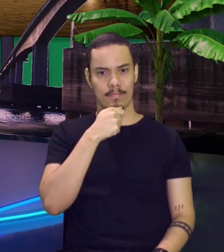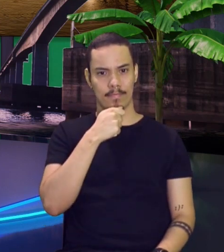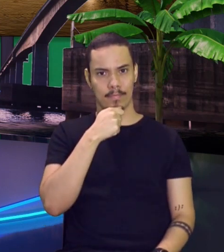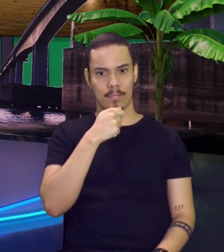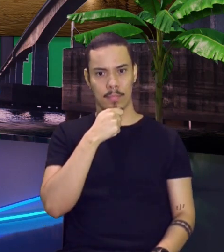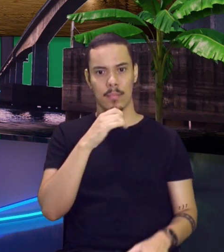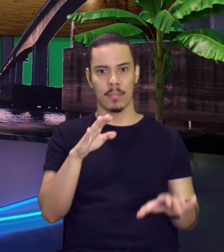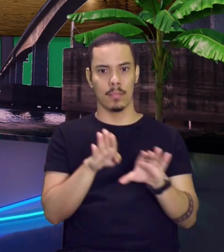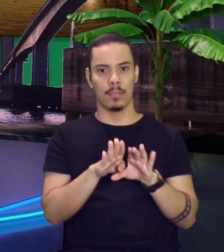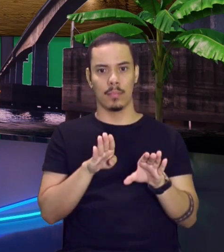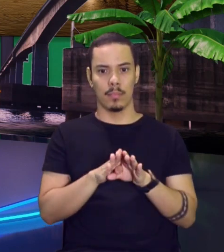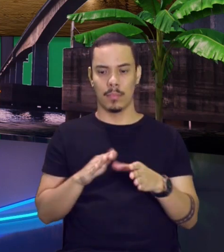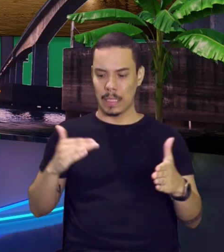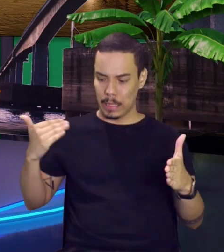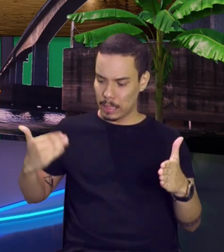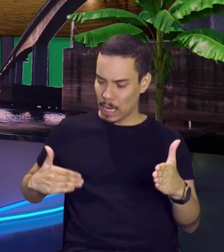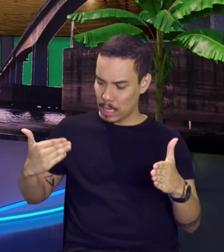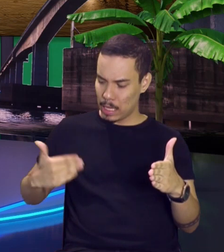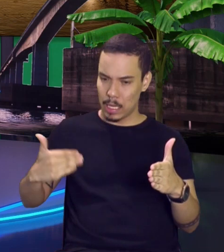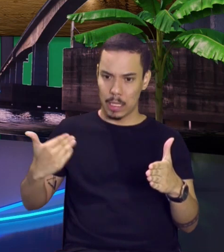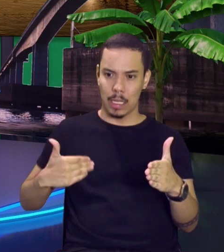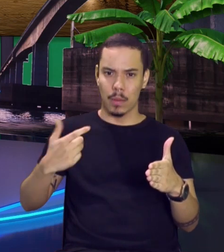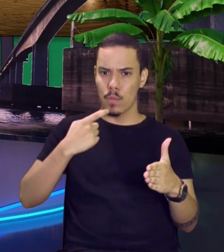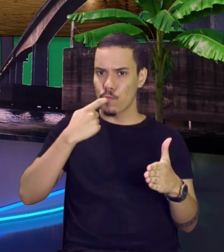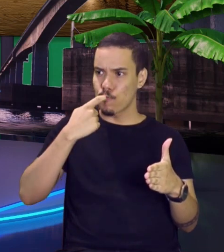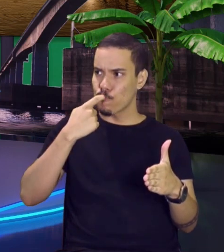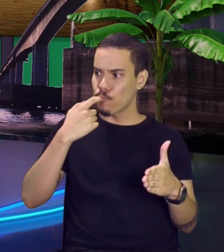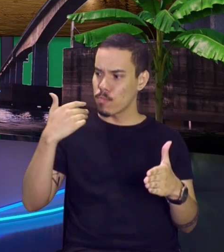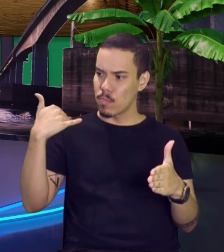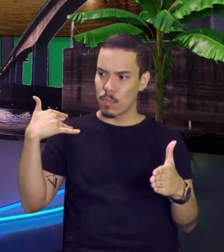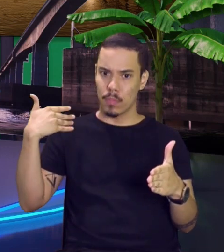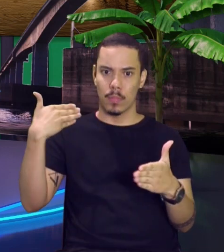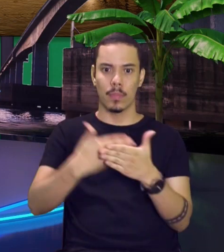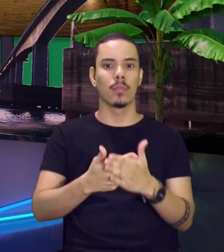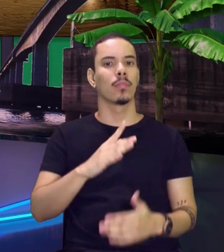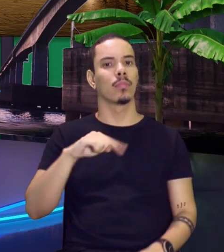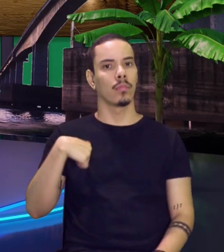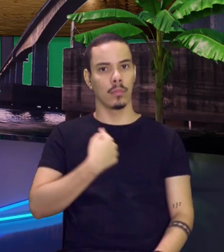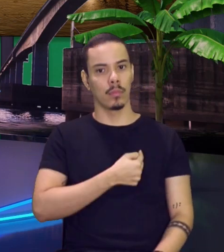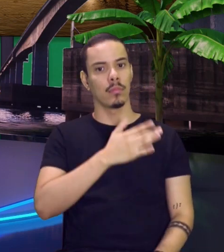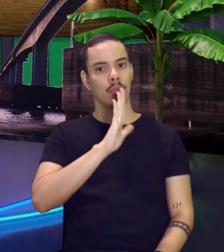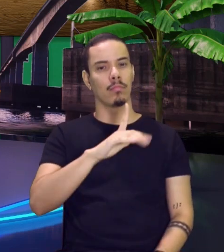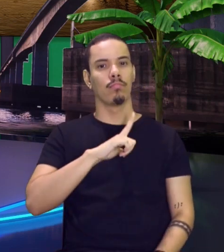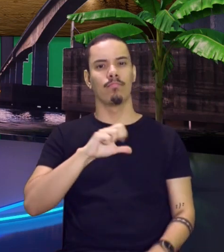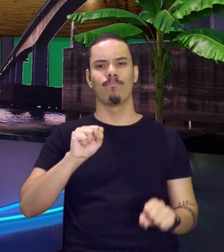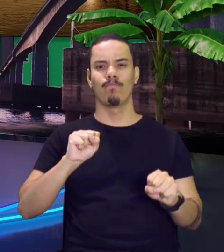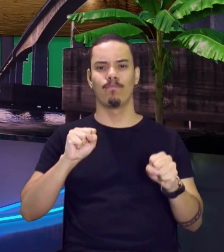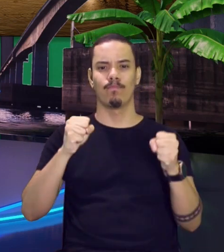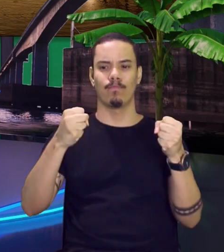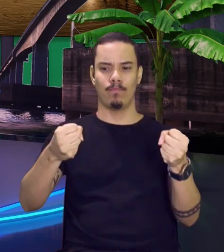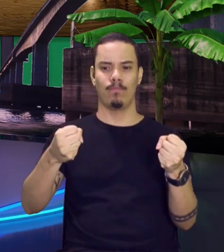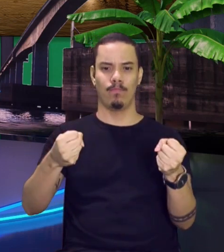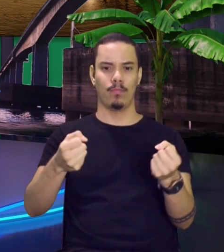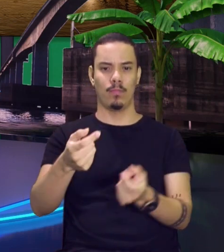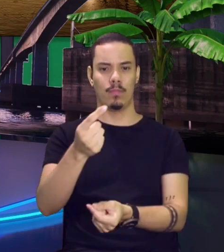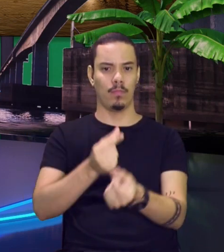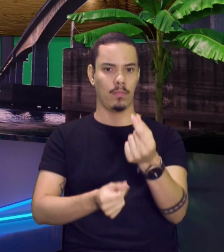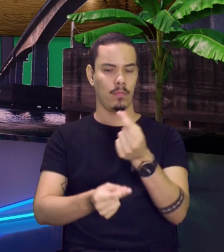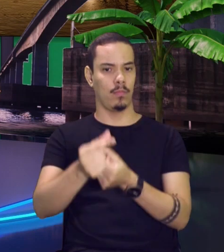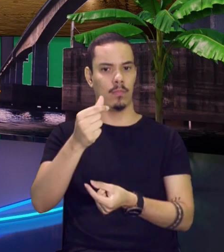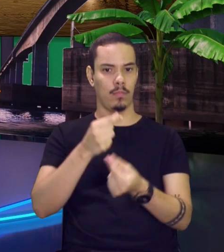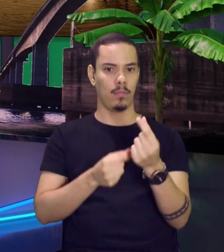nessa caminhada tão jovem, nós já temos uma participação muito forte na economia